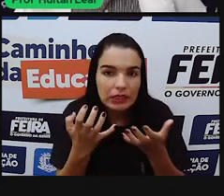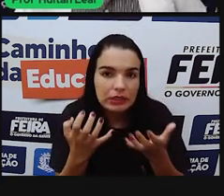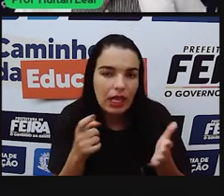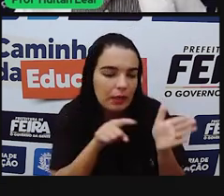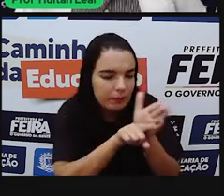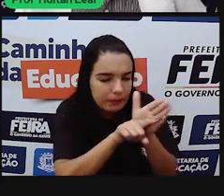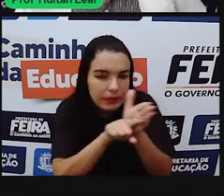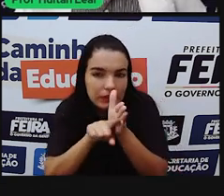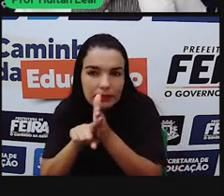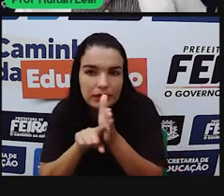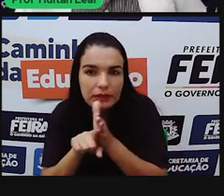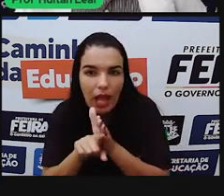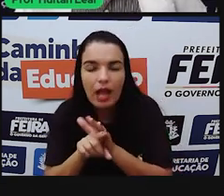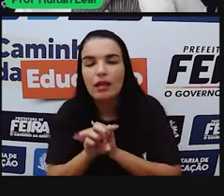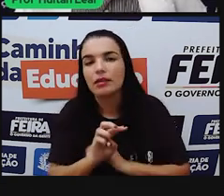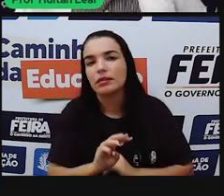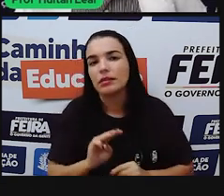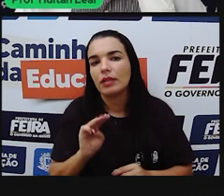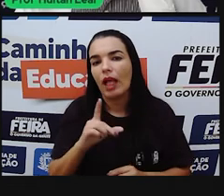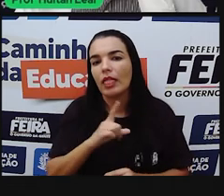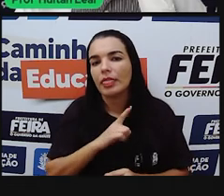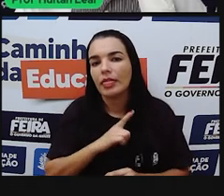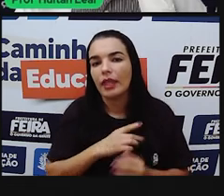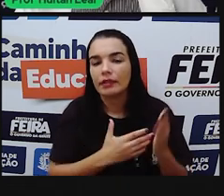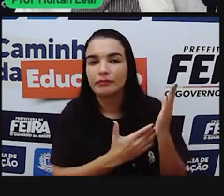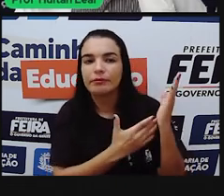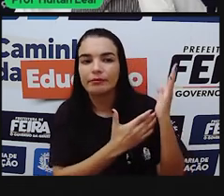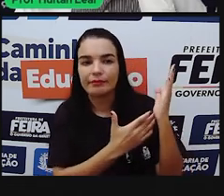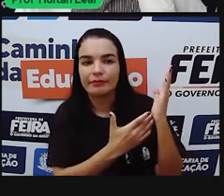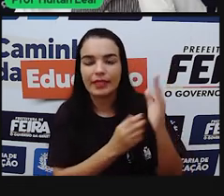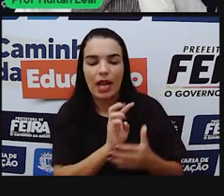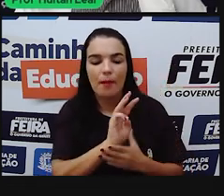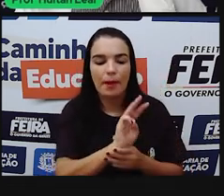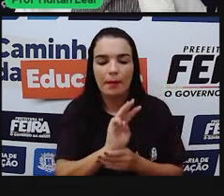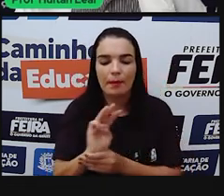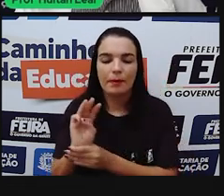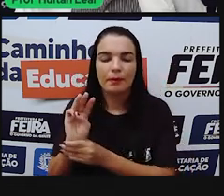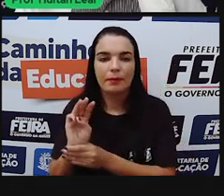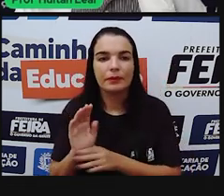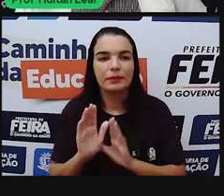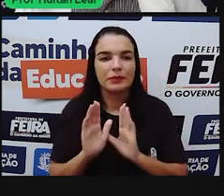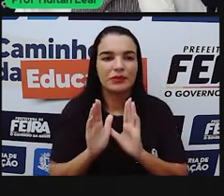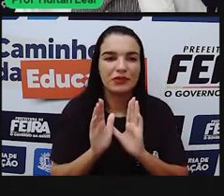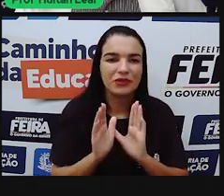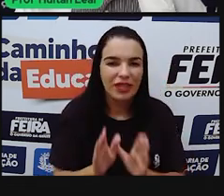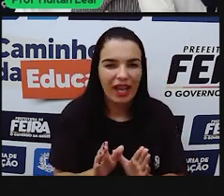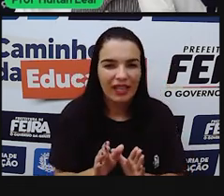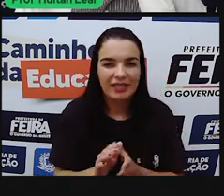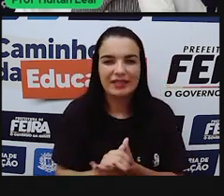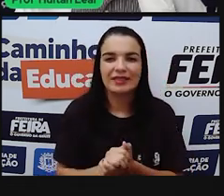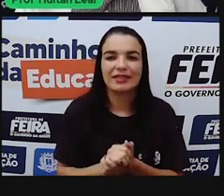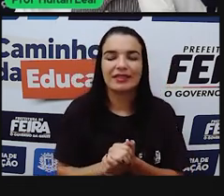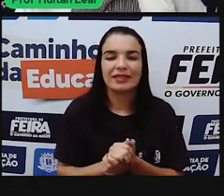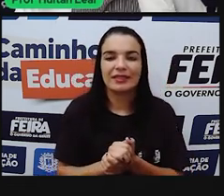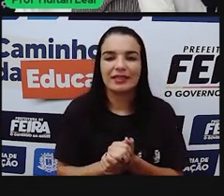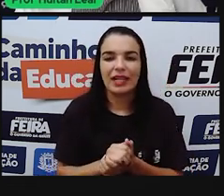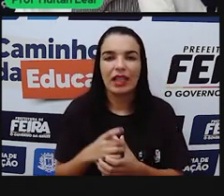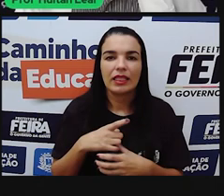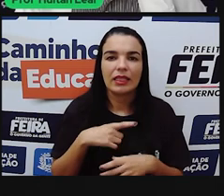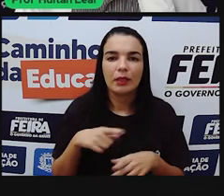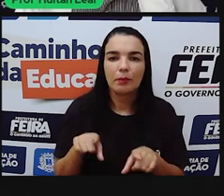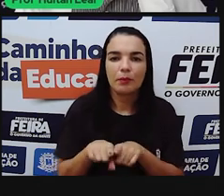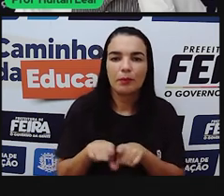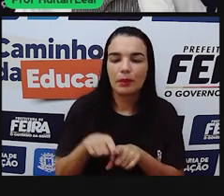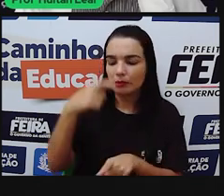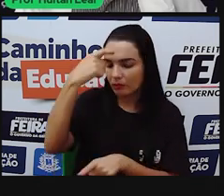e pesquisar, eis aí os endereços eletrônicos e uma biografia que